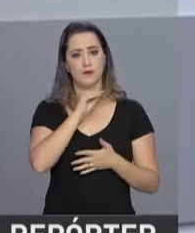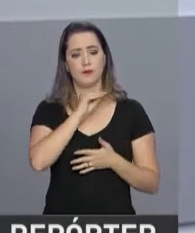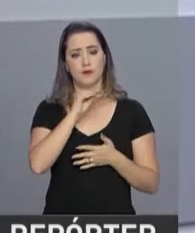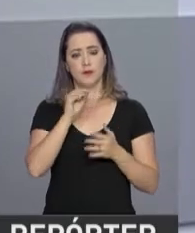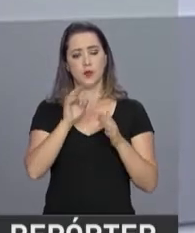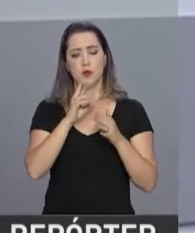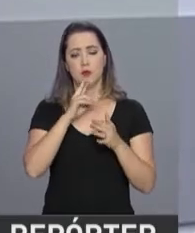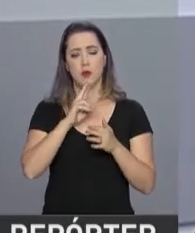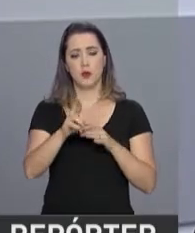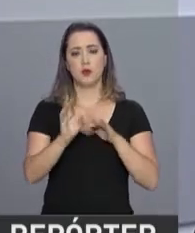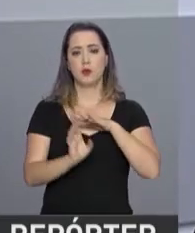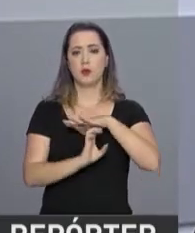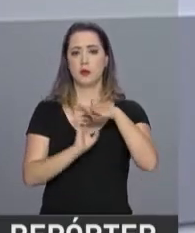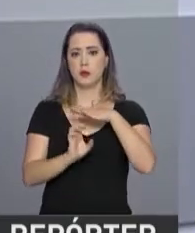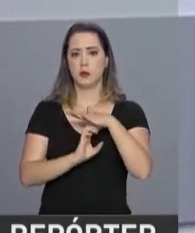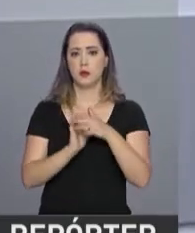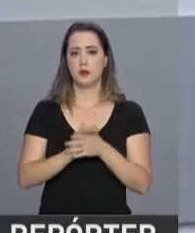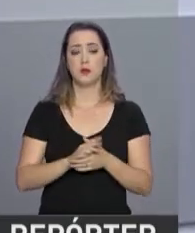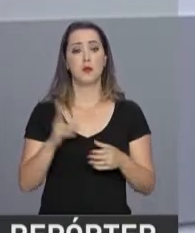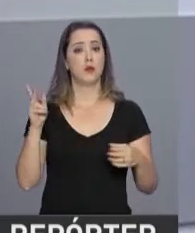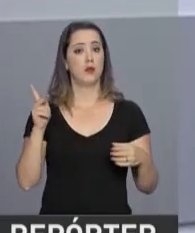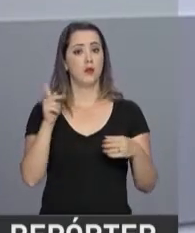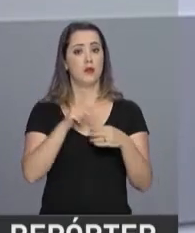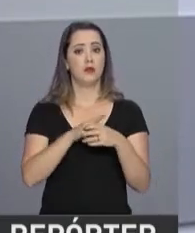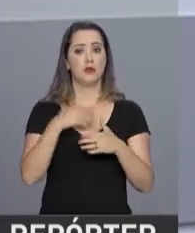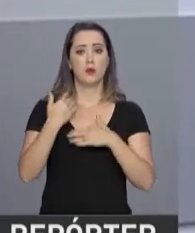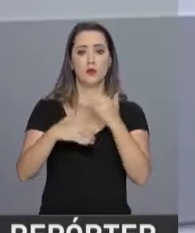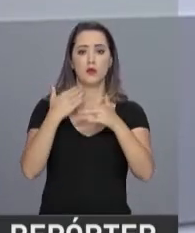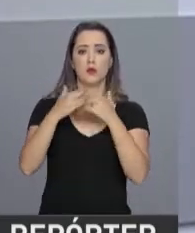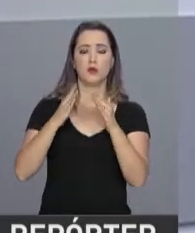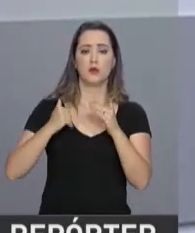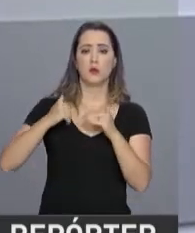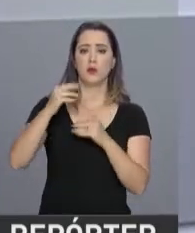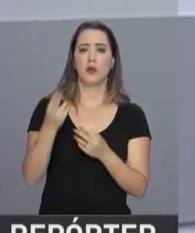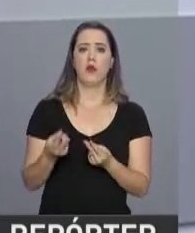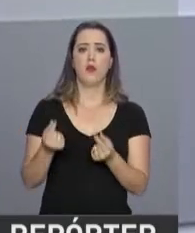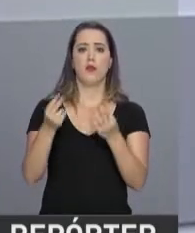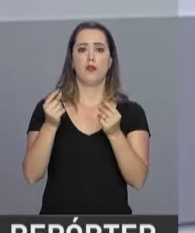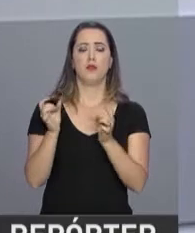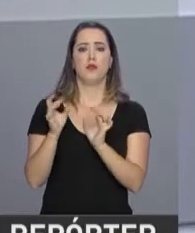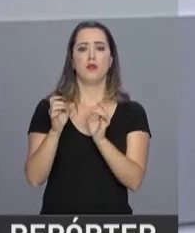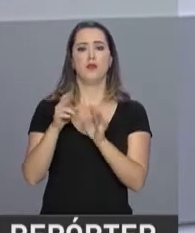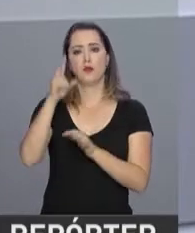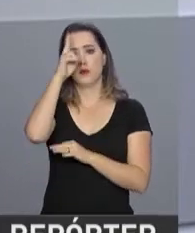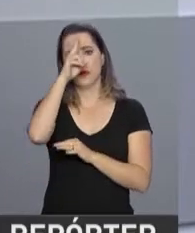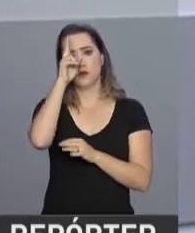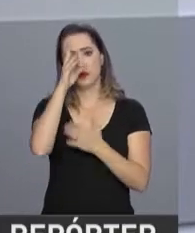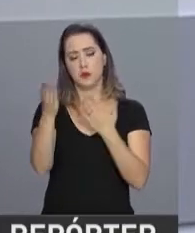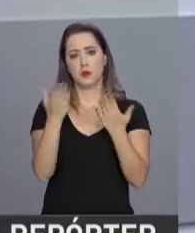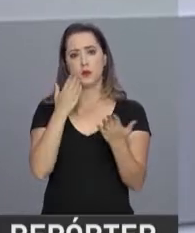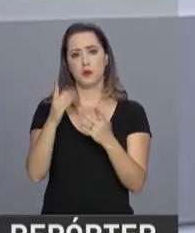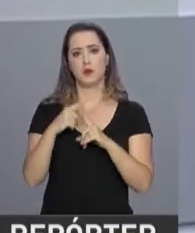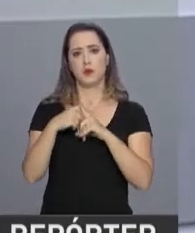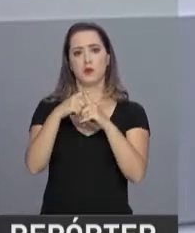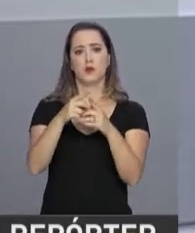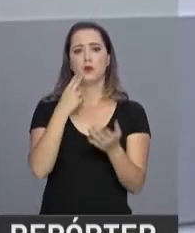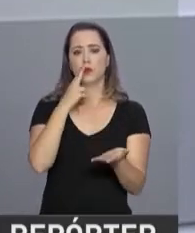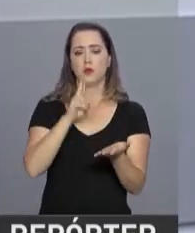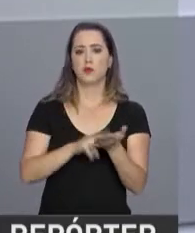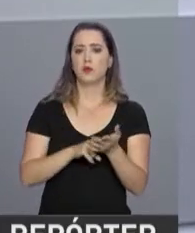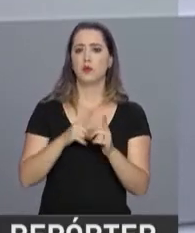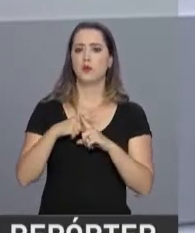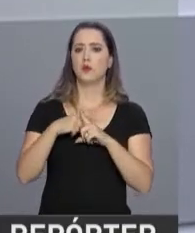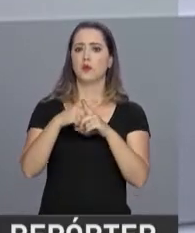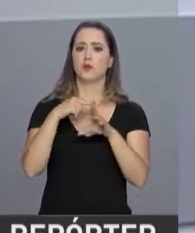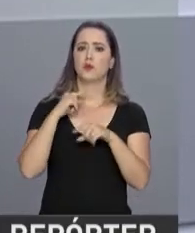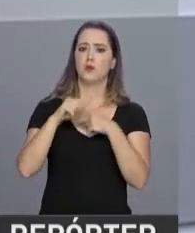bons resultados nas estatais a petrobras atingiu o maior valor de mercado na história e o balanço positivo dos correios foi